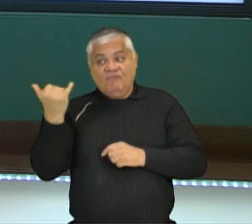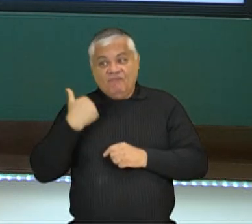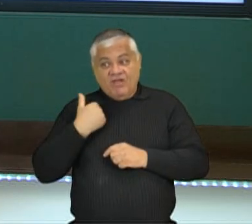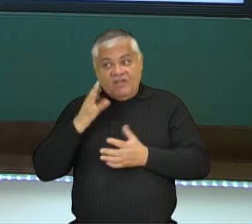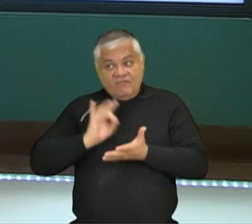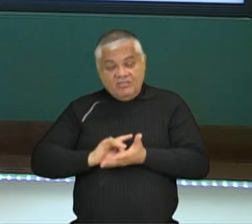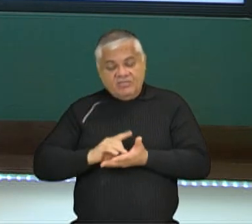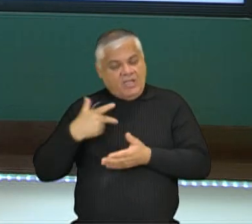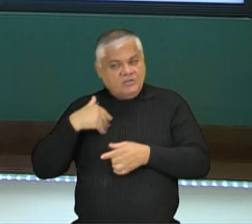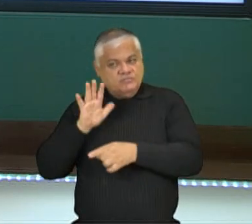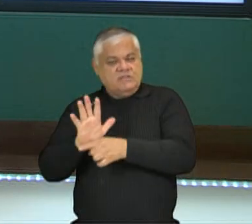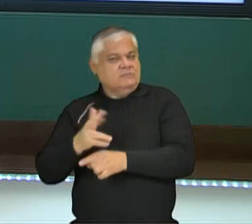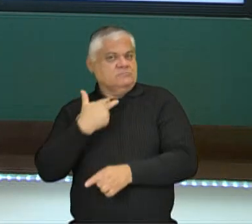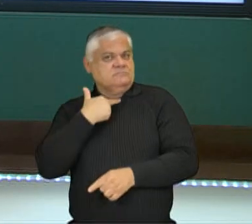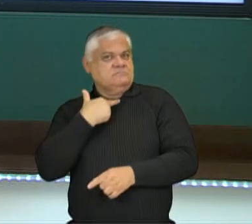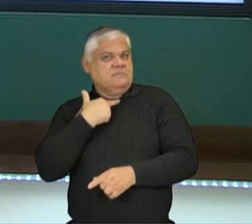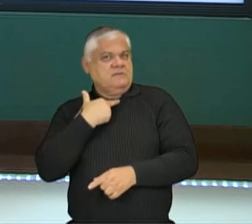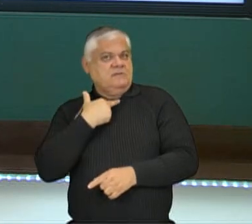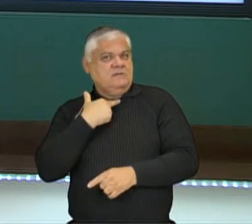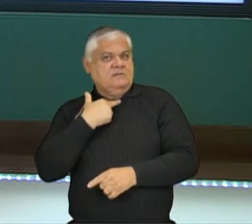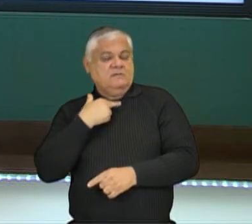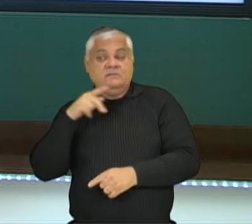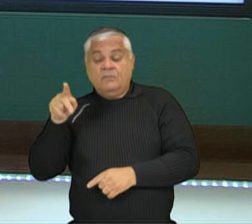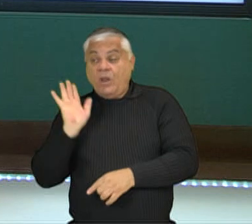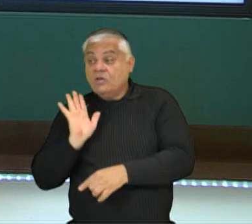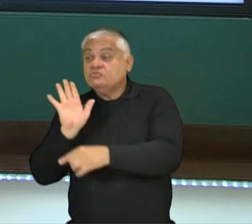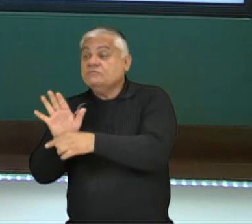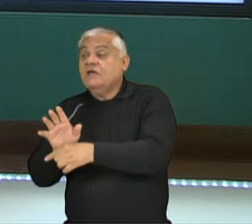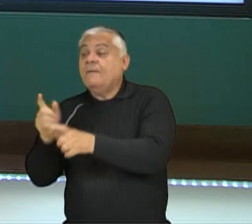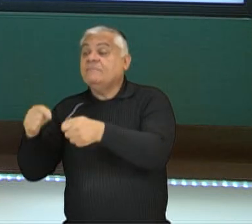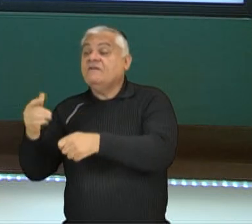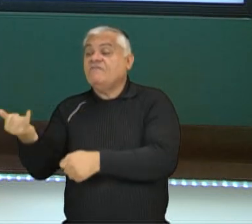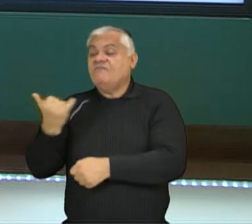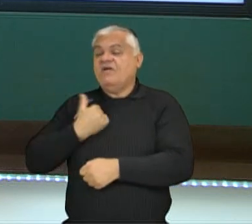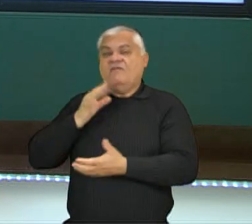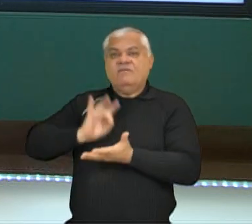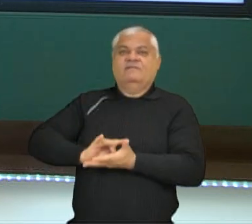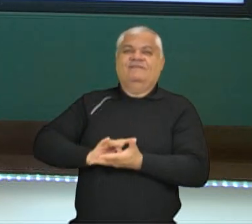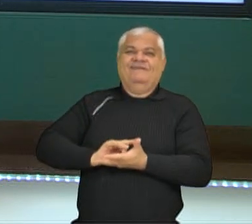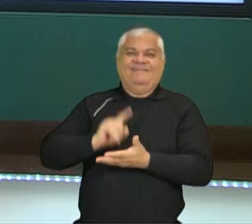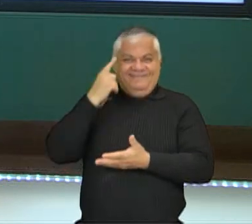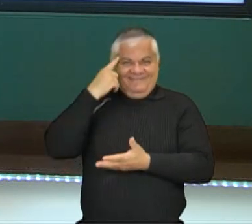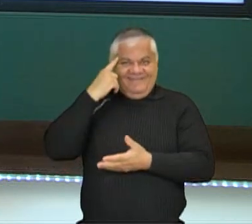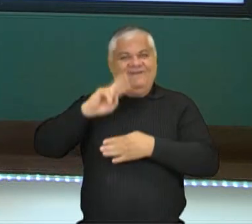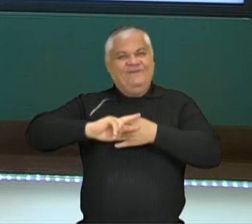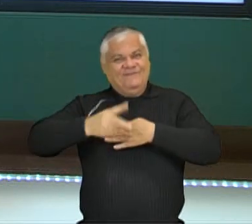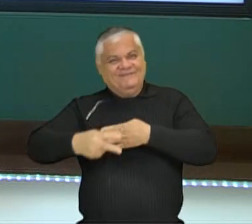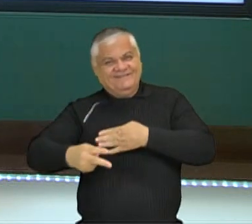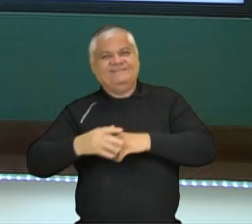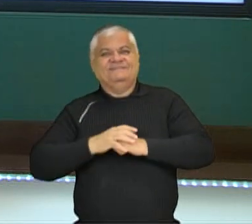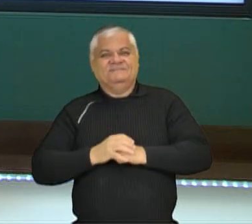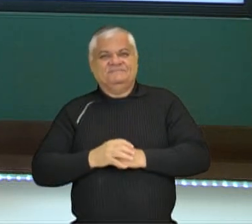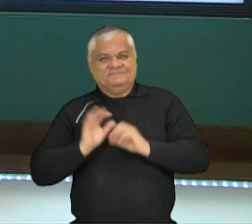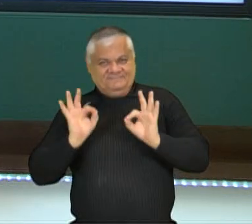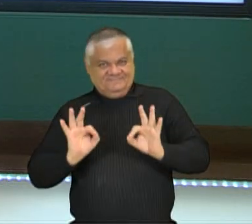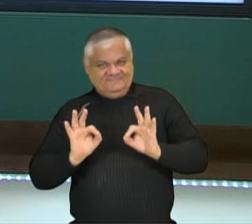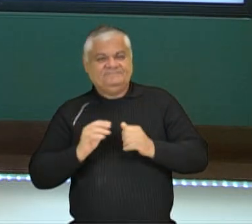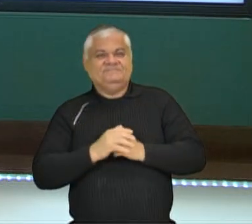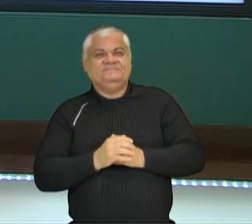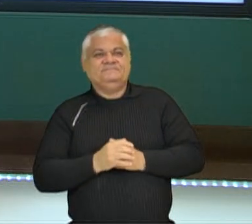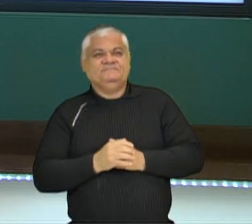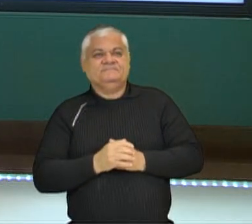ajudarei. Qual é a condição para que eu te ajude? Me dizer a verdade. Então, frase com if, verbo no presente. Está negativa? Mas está